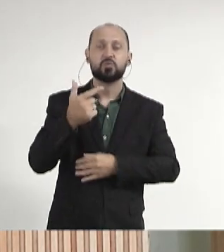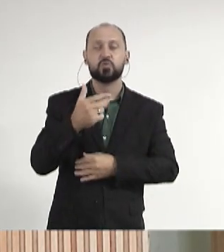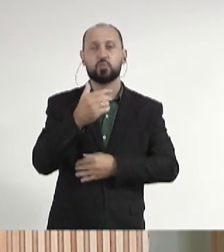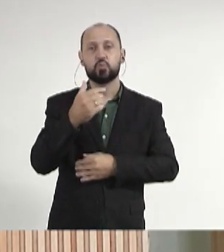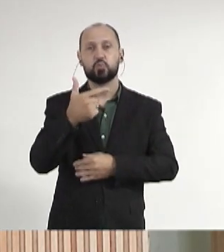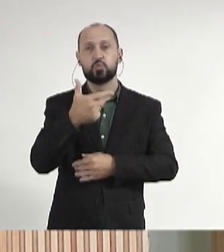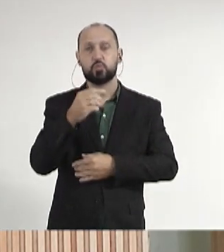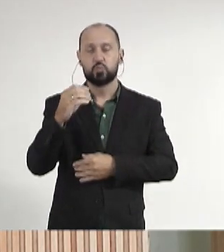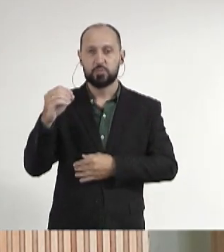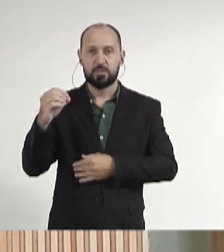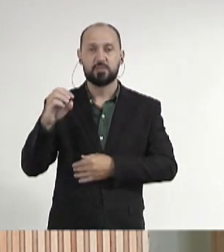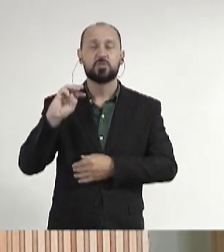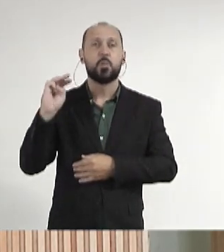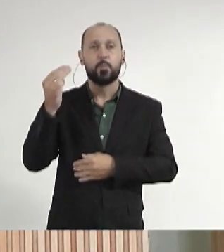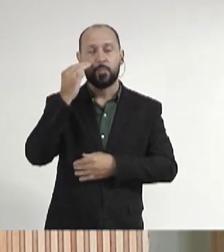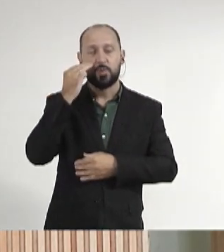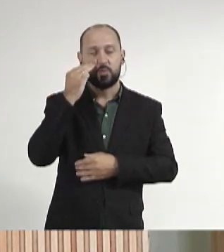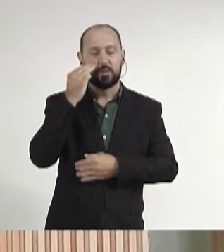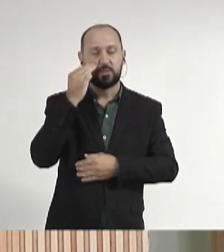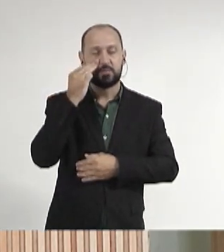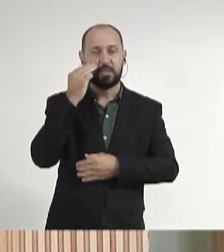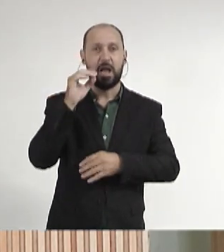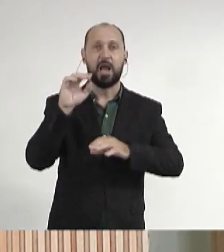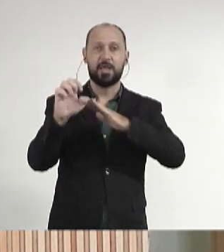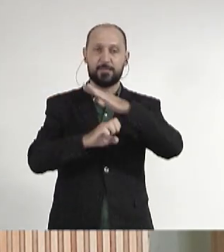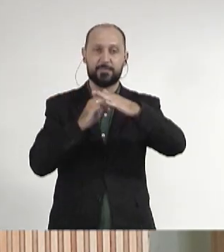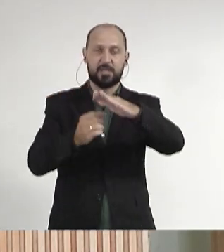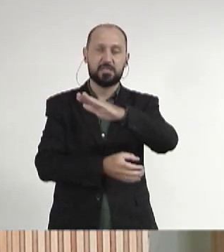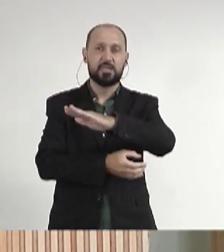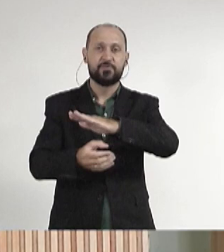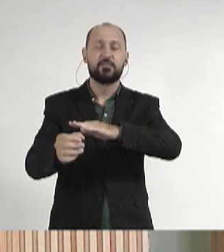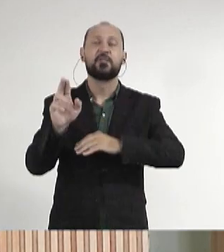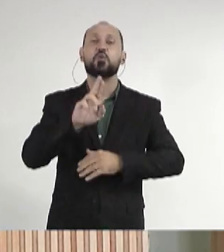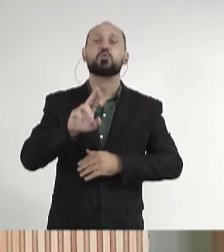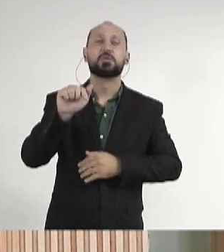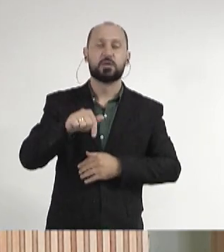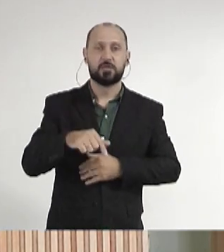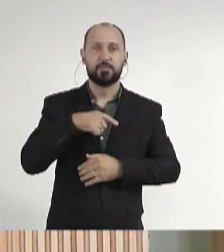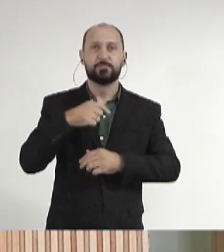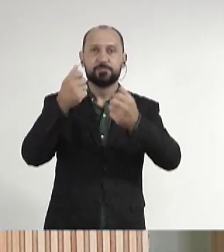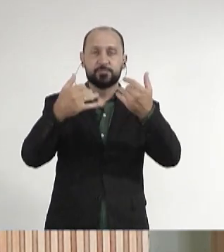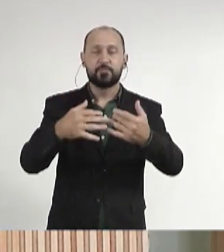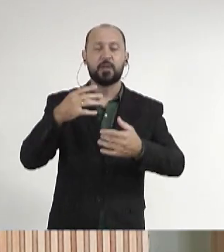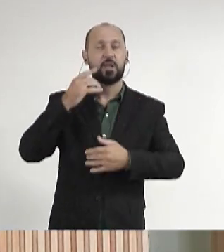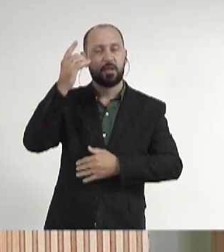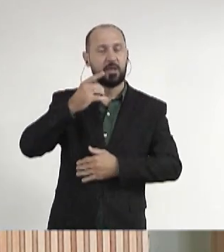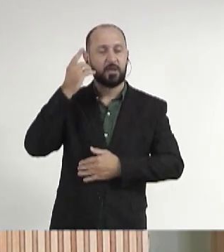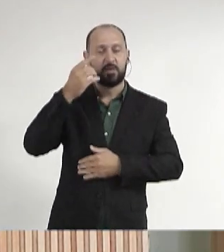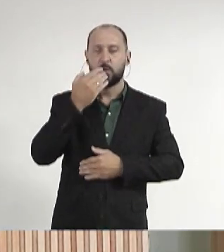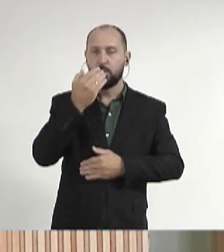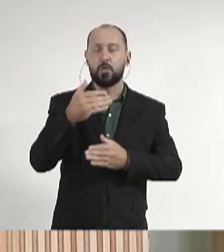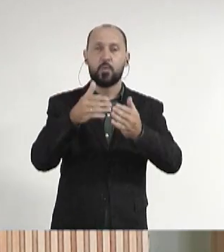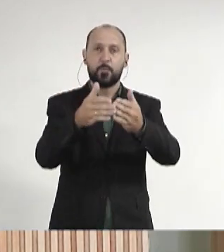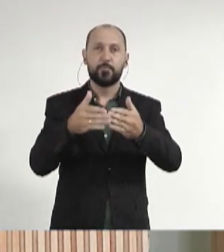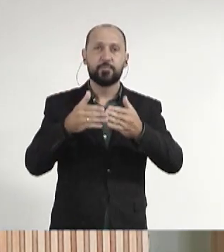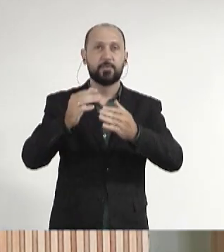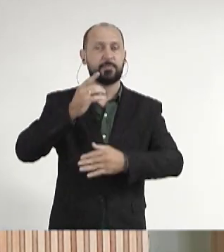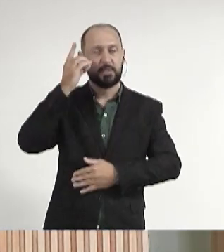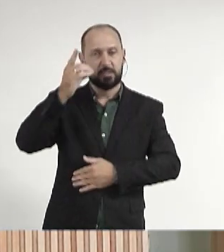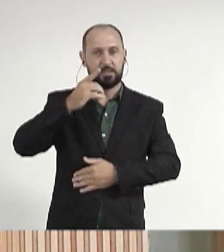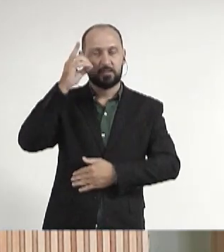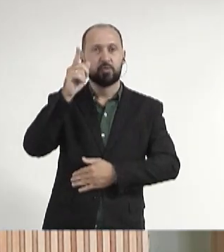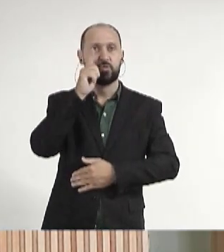200 milhões serão investidos pela Sanesul nos municípios em que ela atua aqui no nosso estado. Vamos ouvir, então, a apresentação desse requerimento